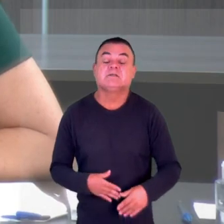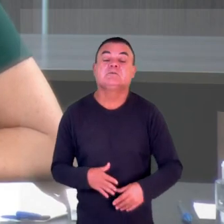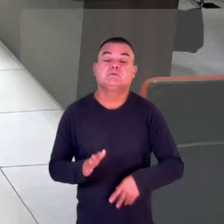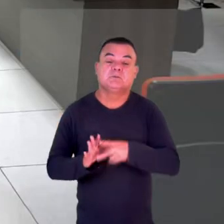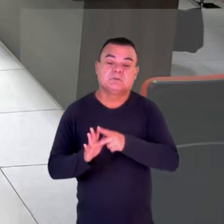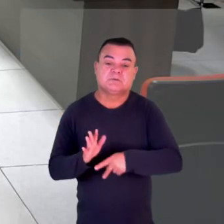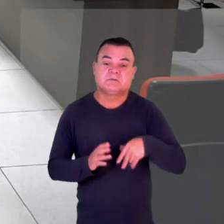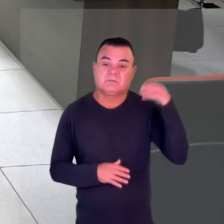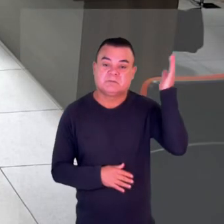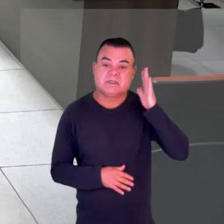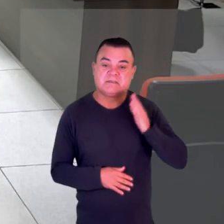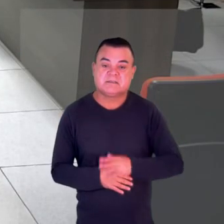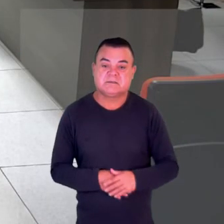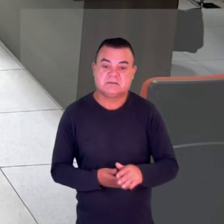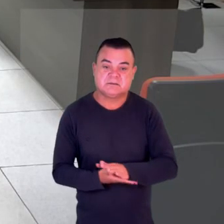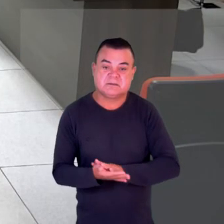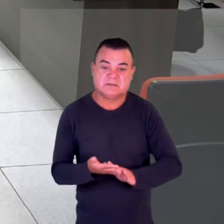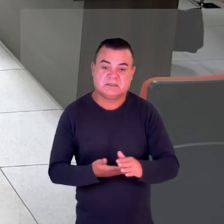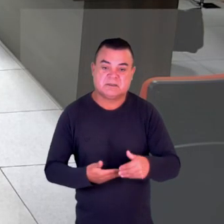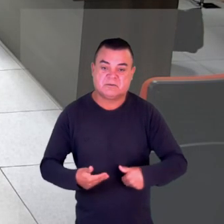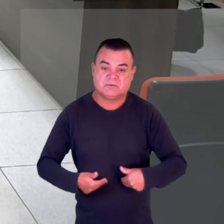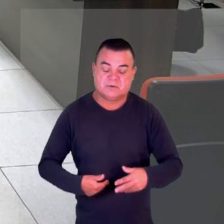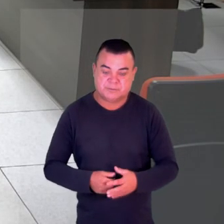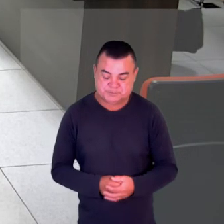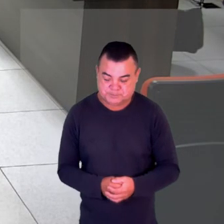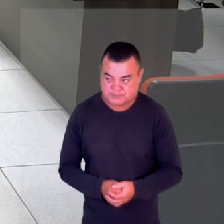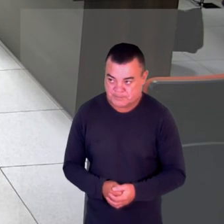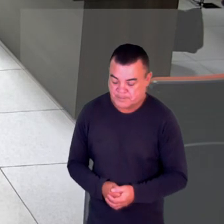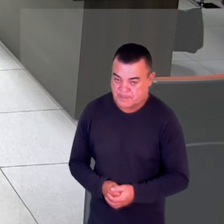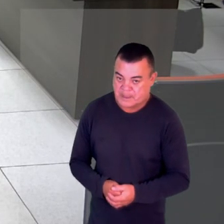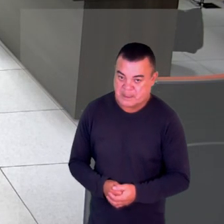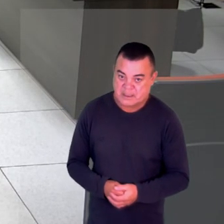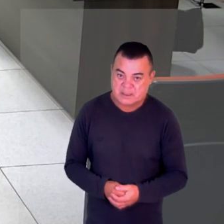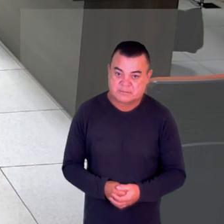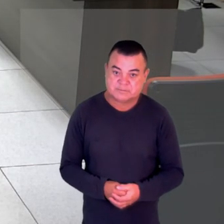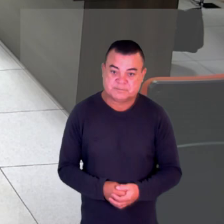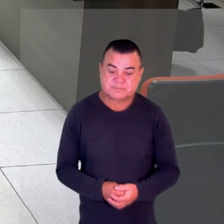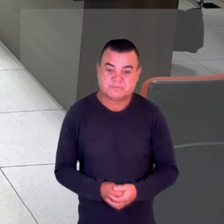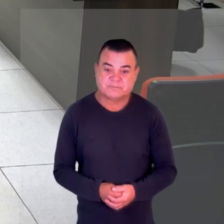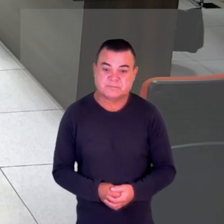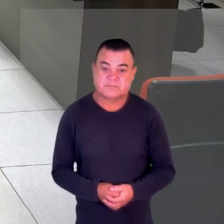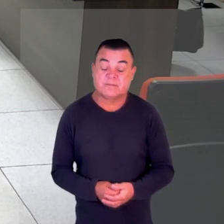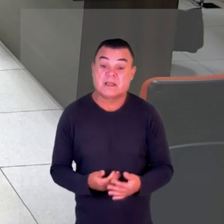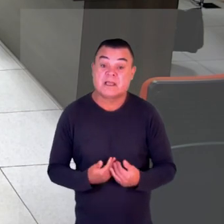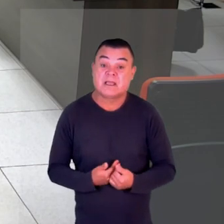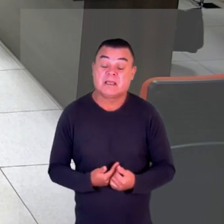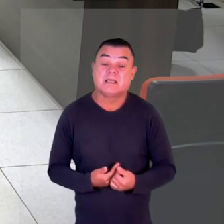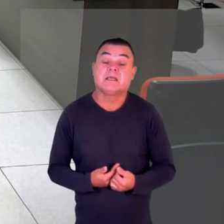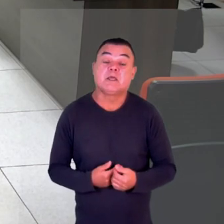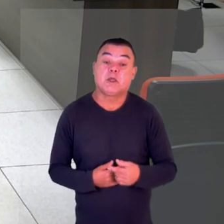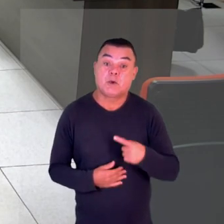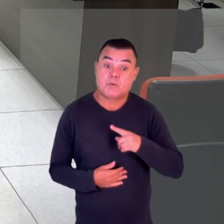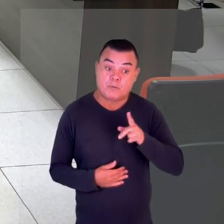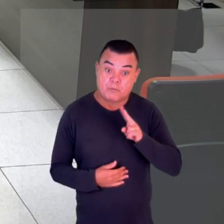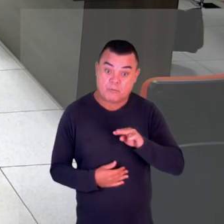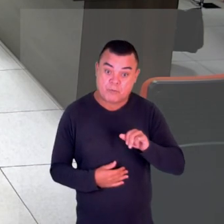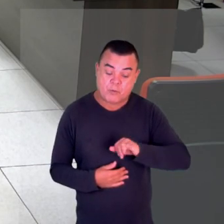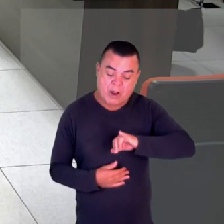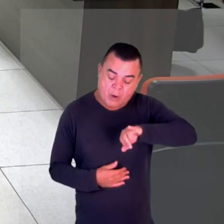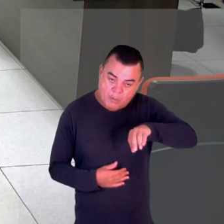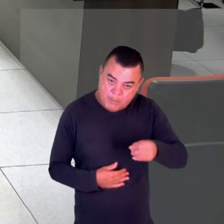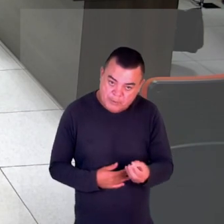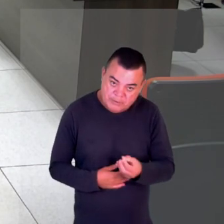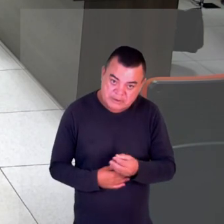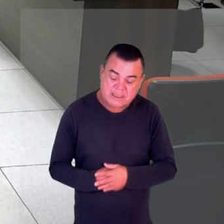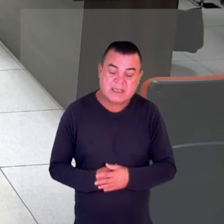Rafael agradeço Alexandra então enquanto a apresentação entra eu vou aproveitar para novamente eh dar um